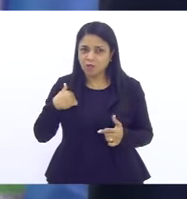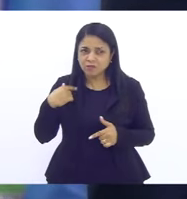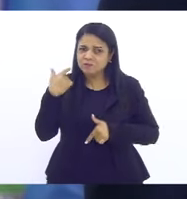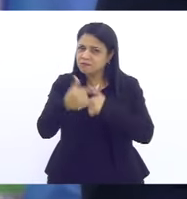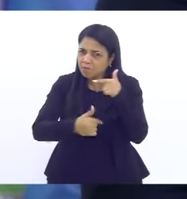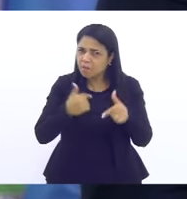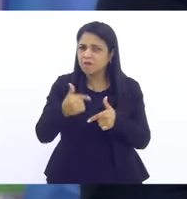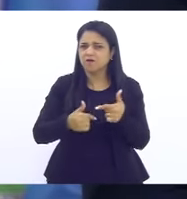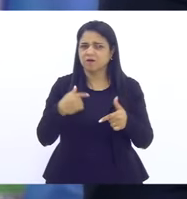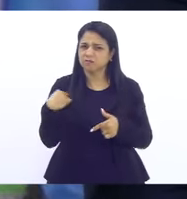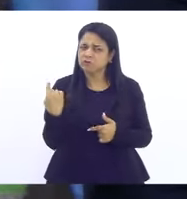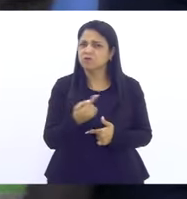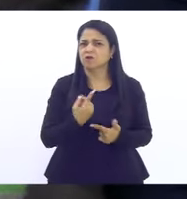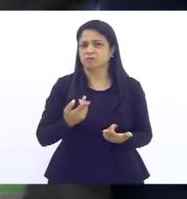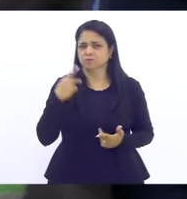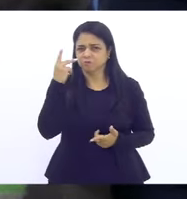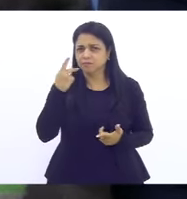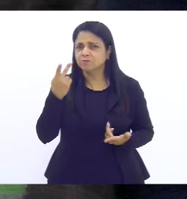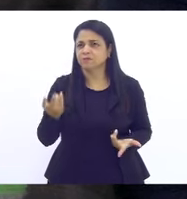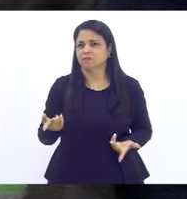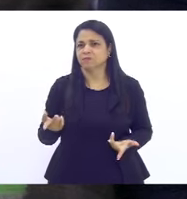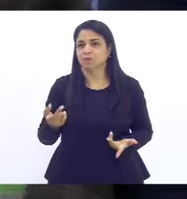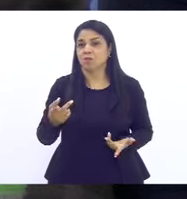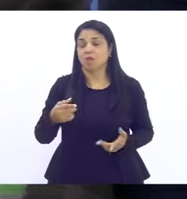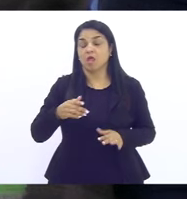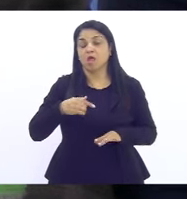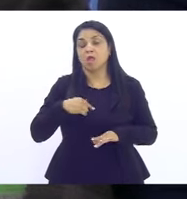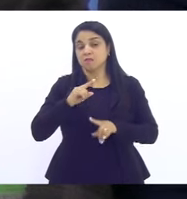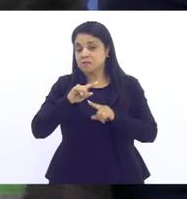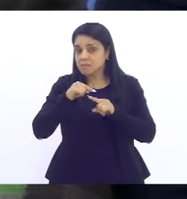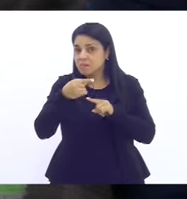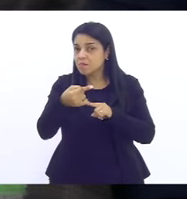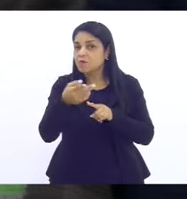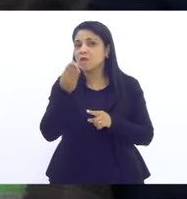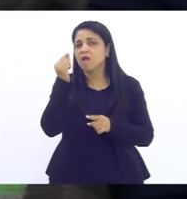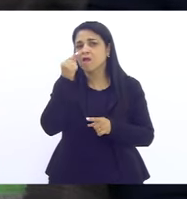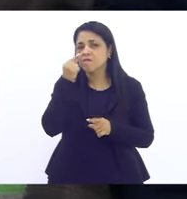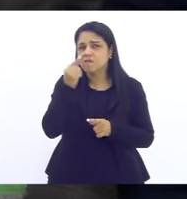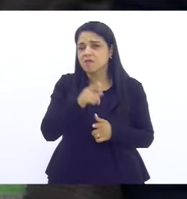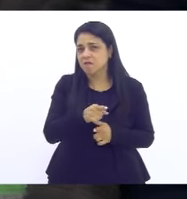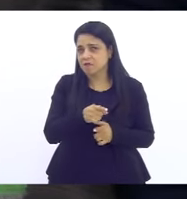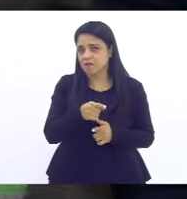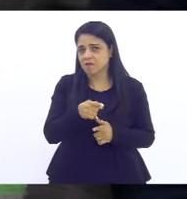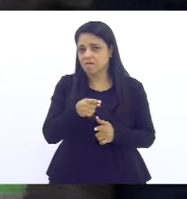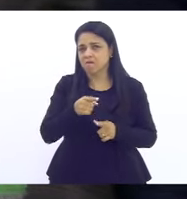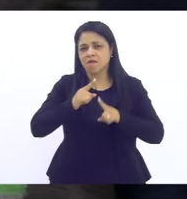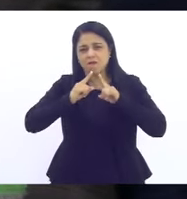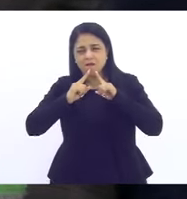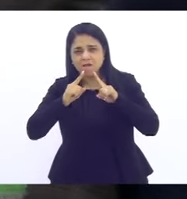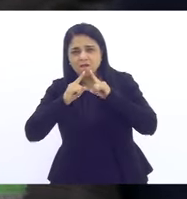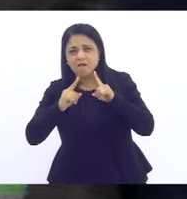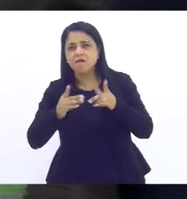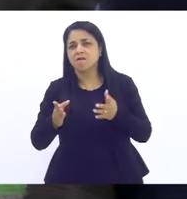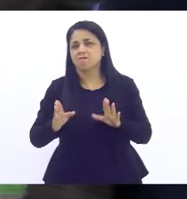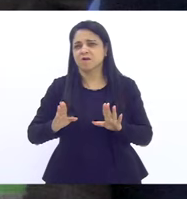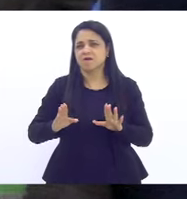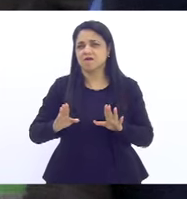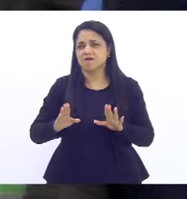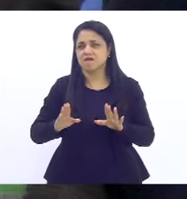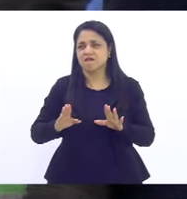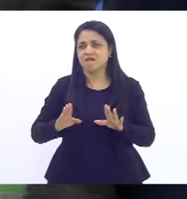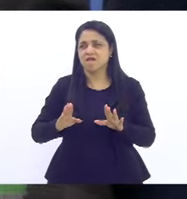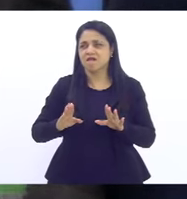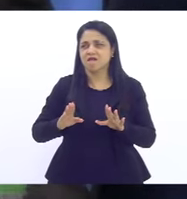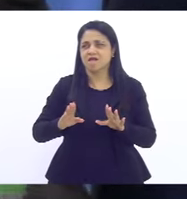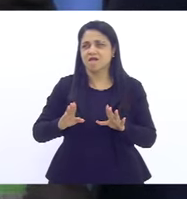Pô. Agora, eu quero ver aqui também depois que eles falam mal, que não arrecada, né? A concessão, vamos dizer